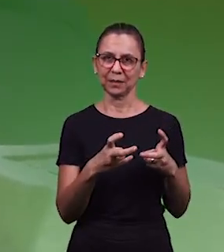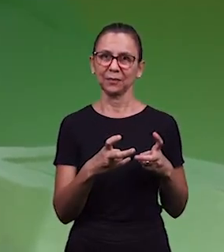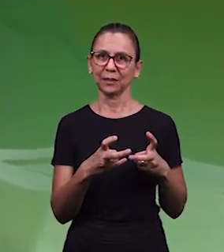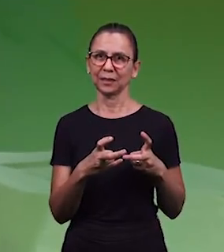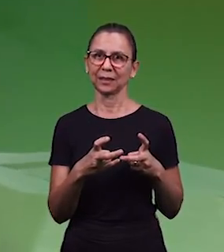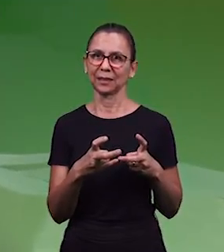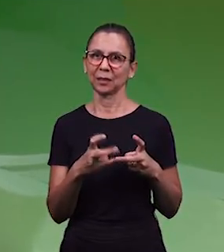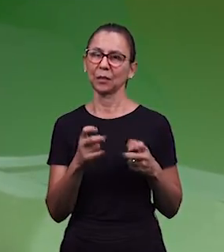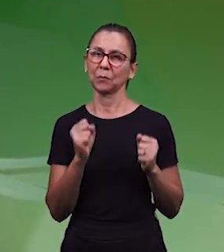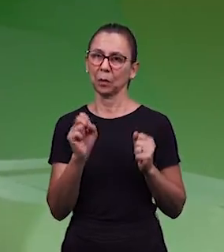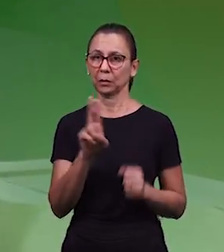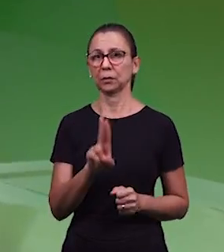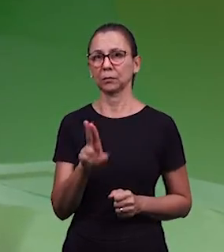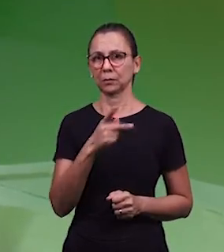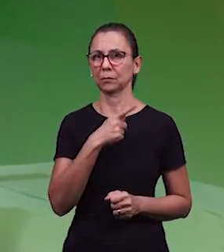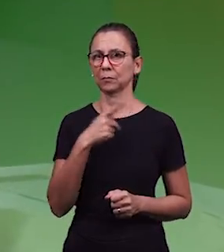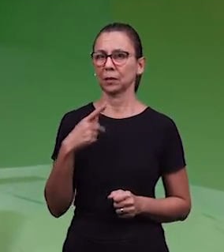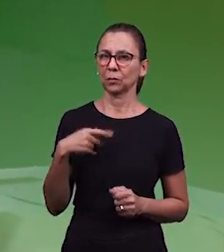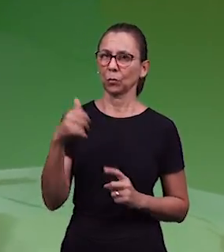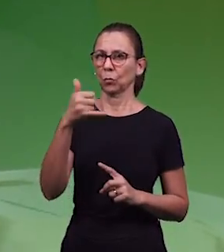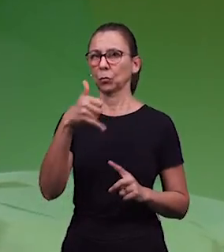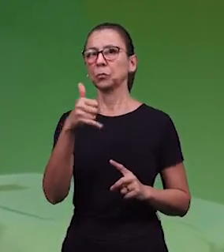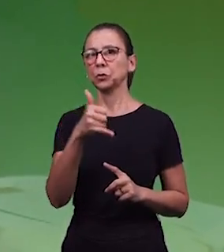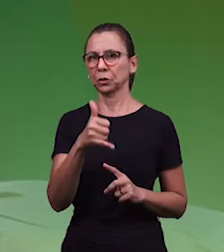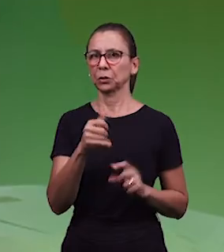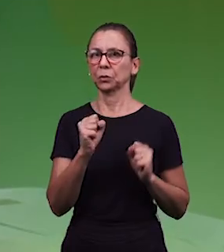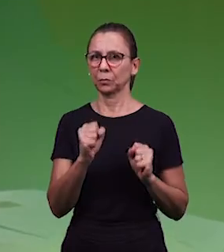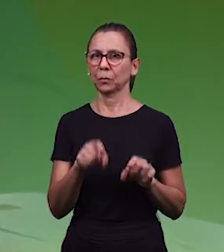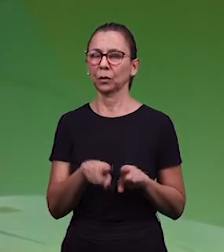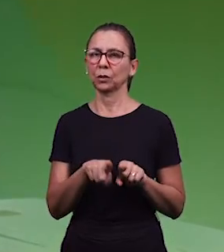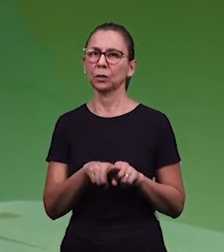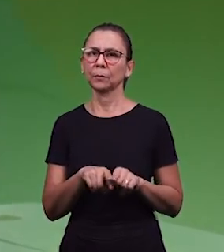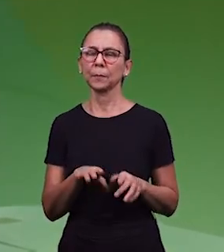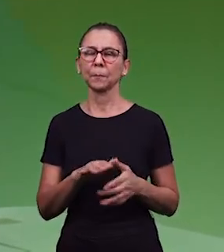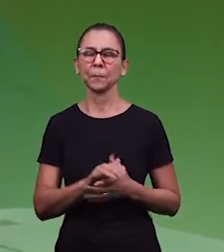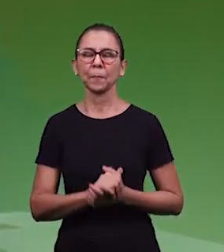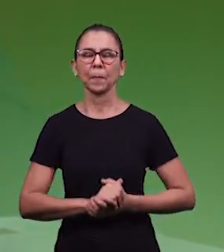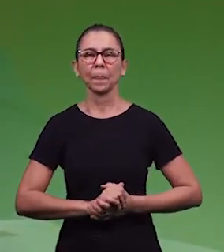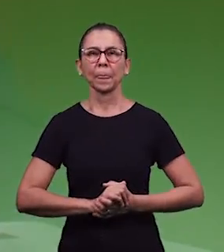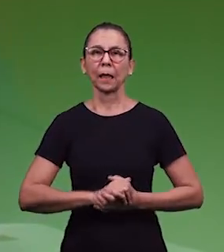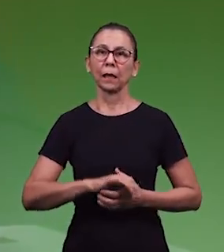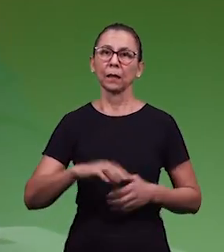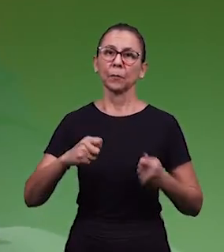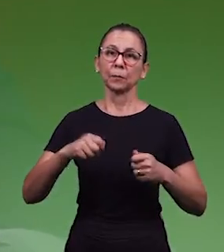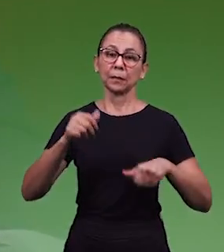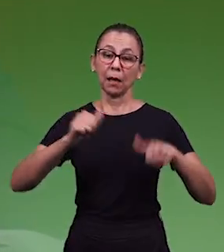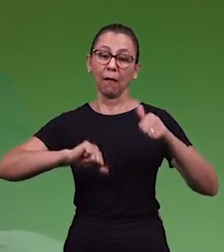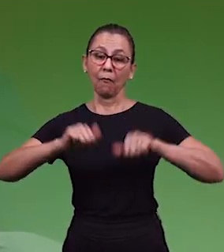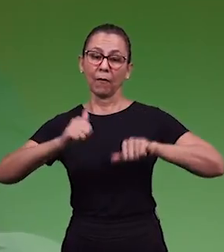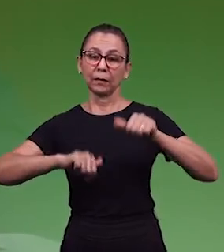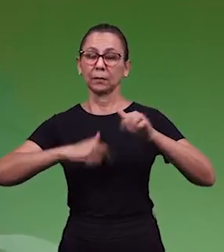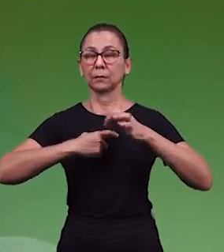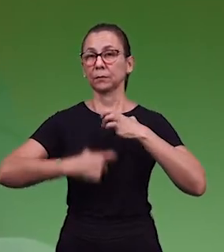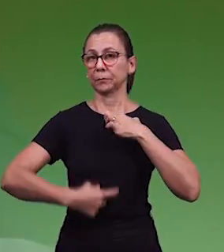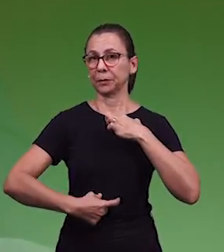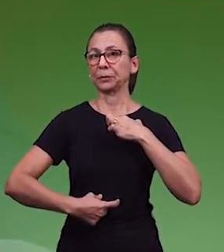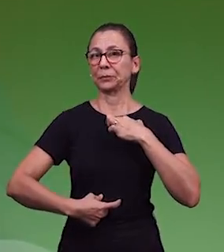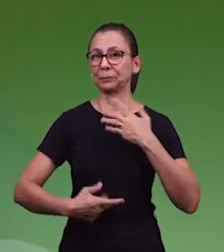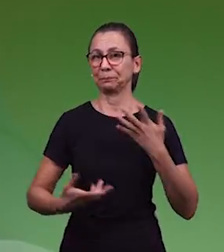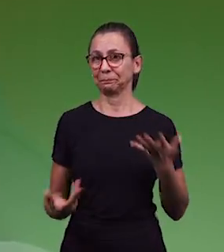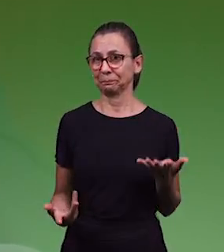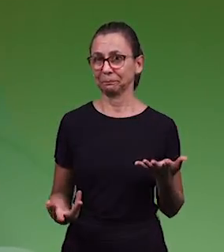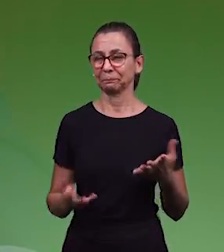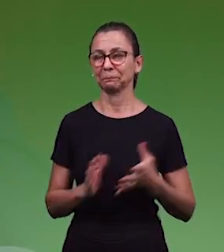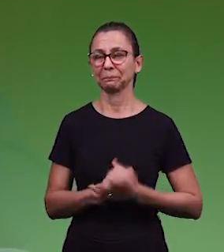principal, mas também tem um outro lado que é a avaliação do obreiro. Não é isso? Sem dúvida nenhuma.